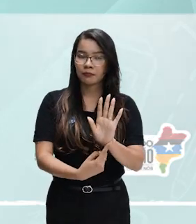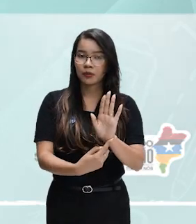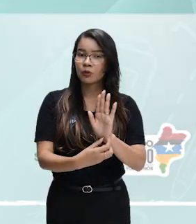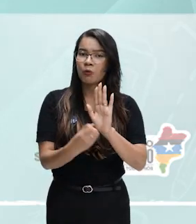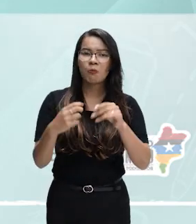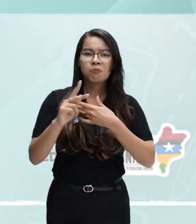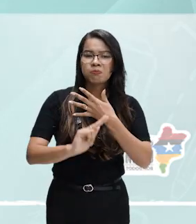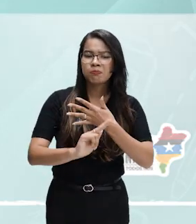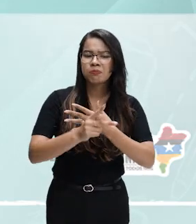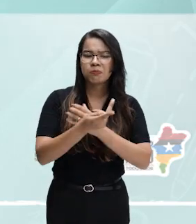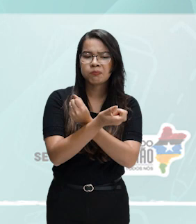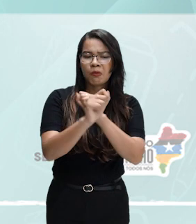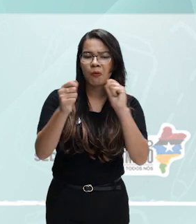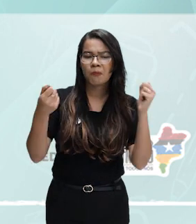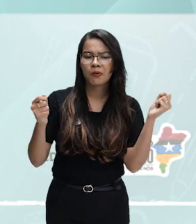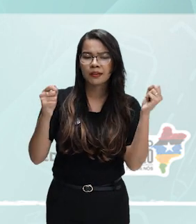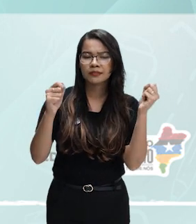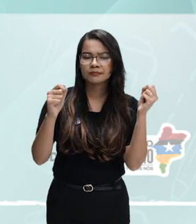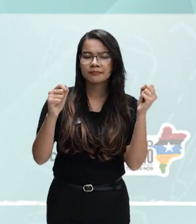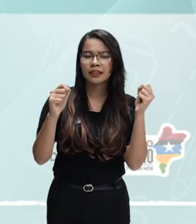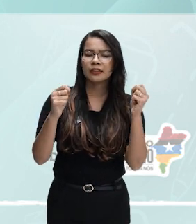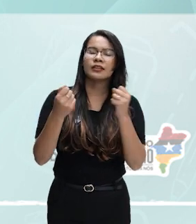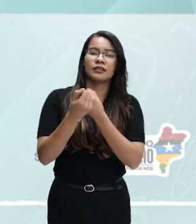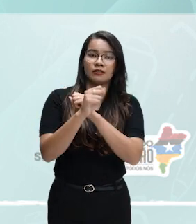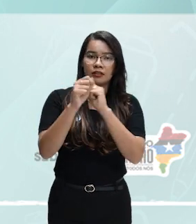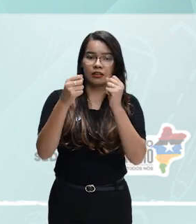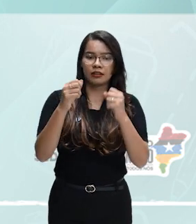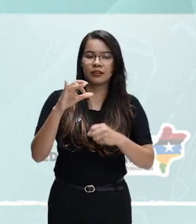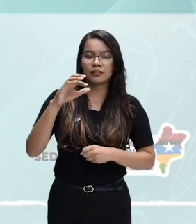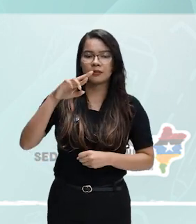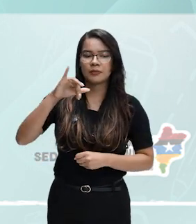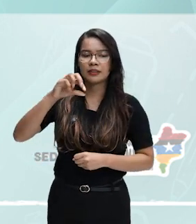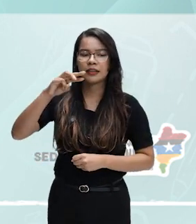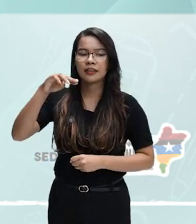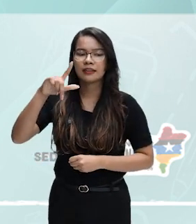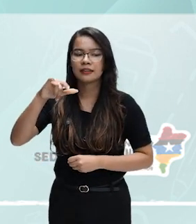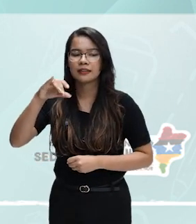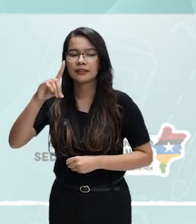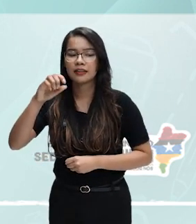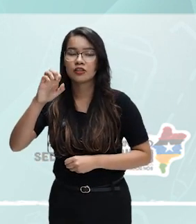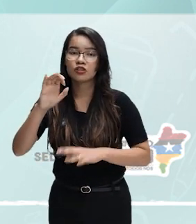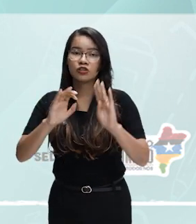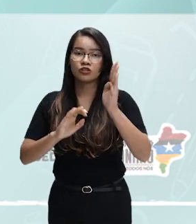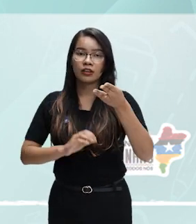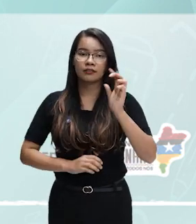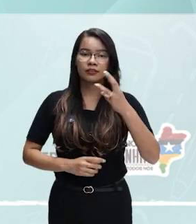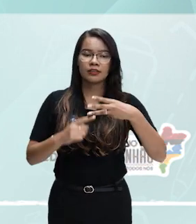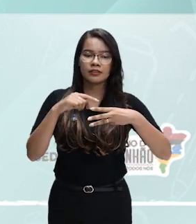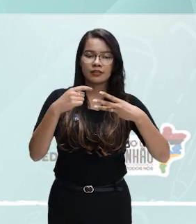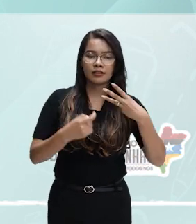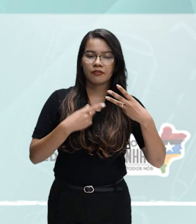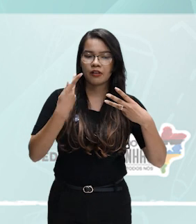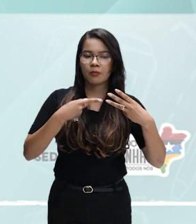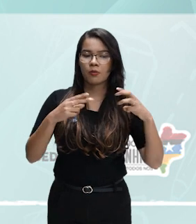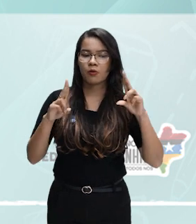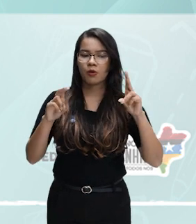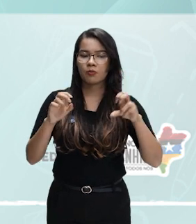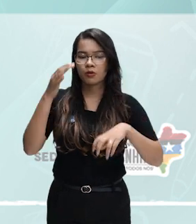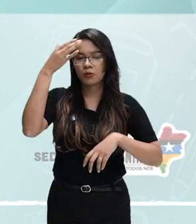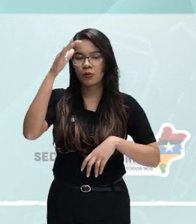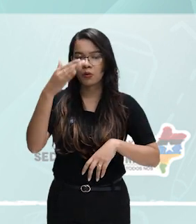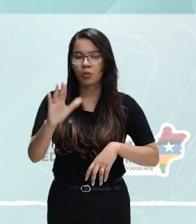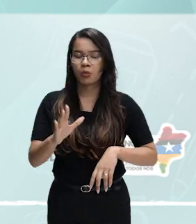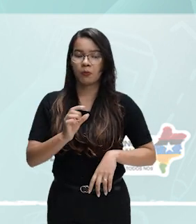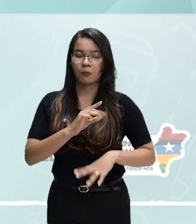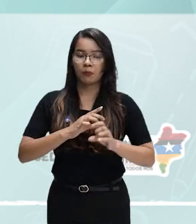da criminalidade. Terceiro, vamos falar sobre a cultura do medo. No quarto tópico, diferentes visões da sociologia